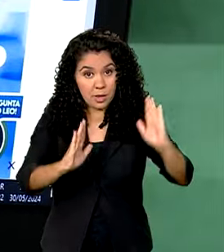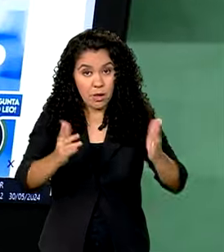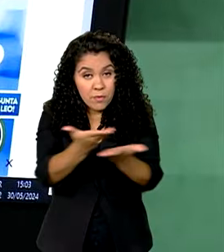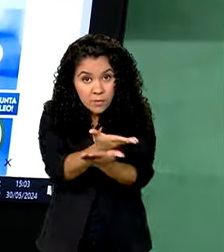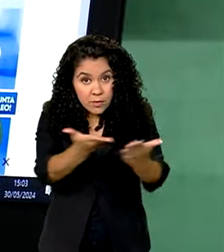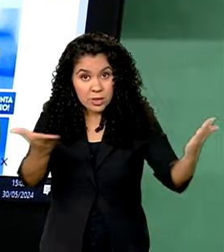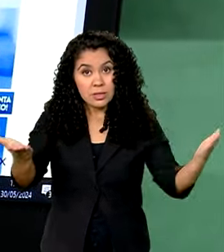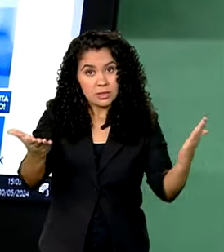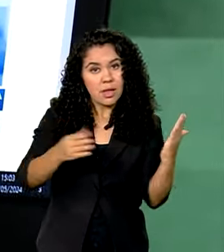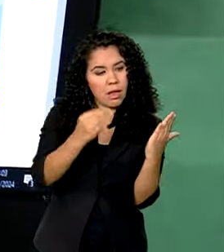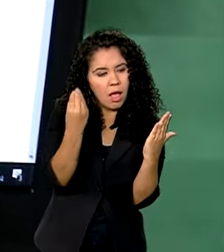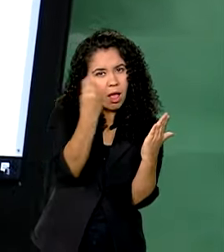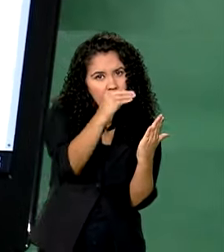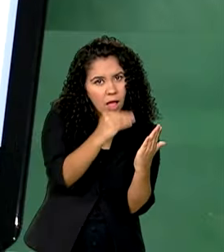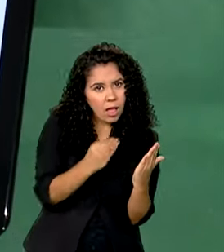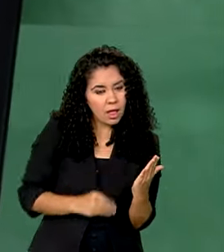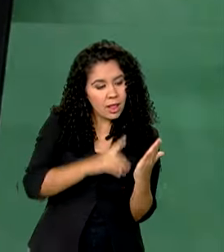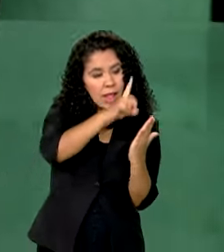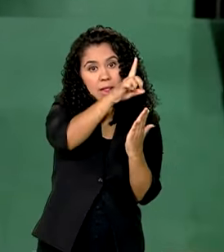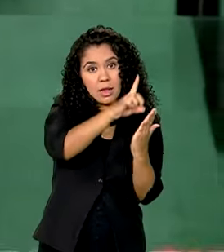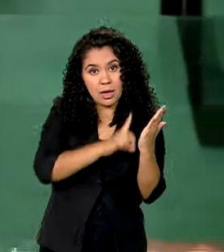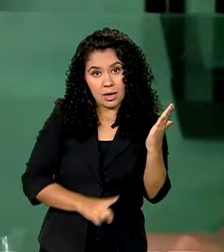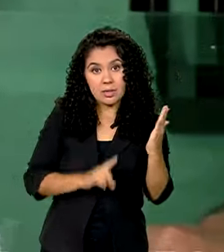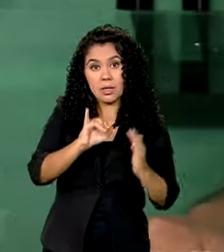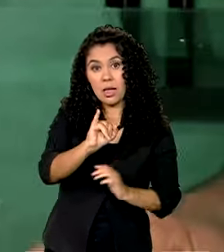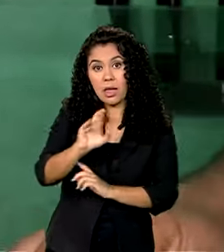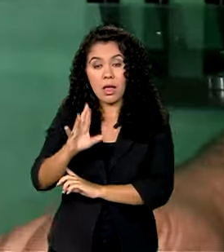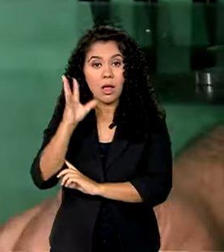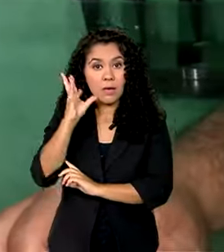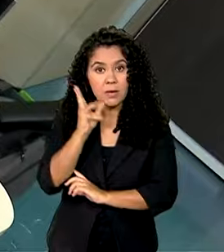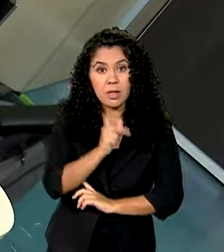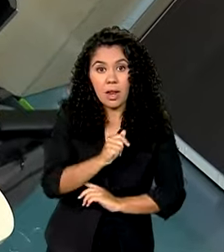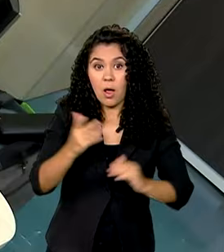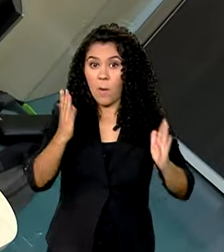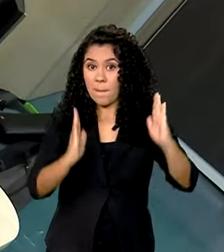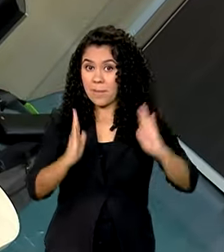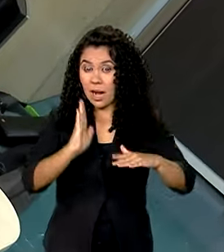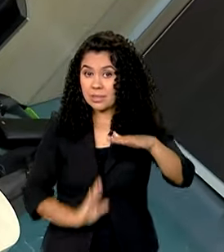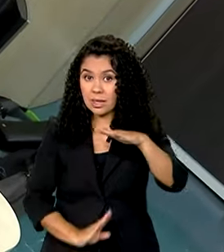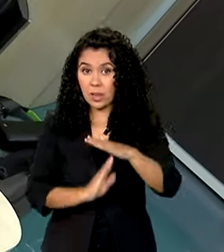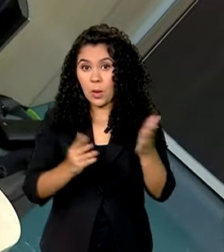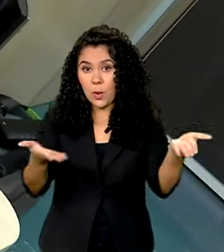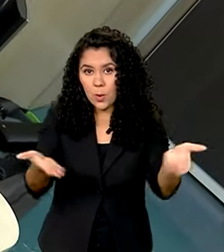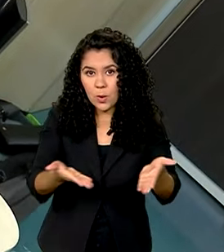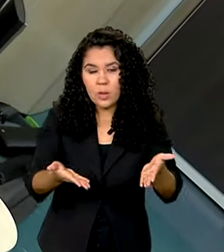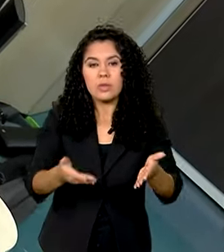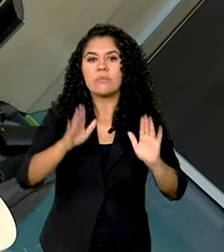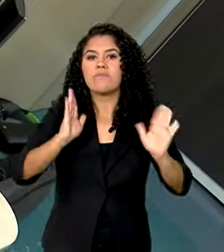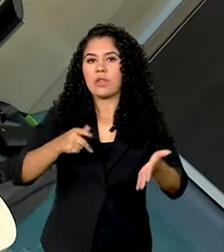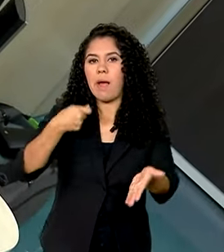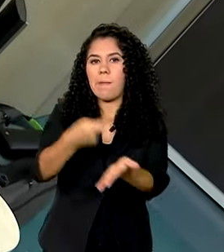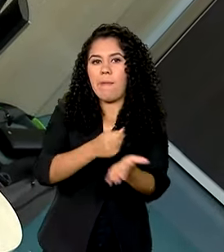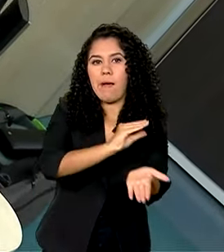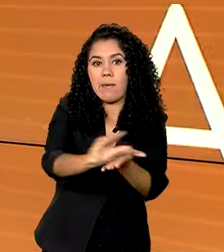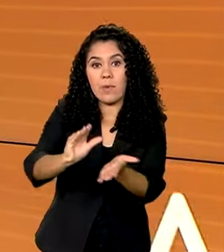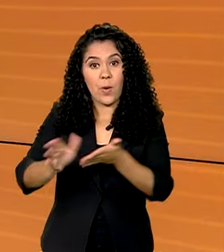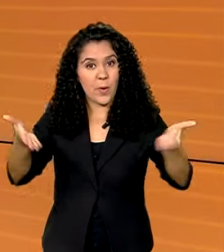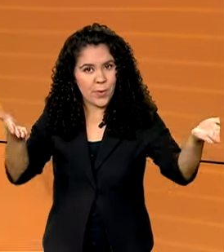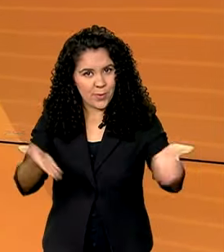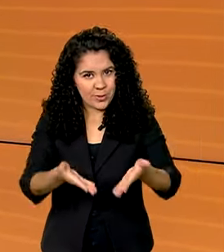prazo. Contribuintes têm até hoje para enviar a declaração do imposto de renda. Primeiro lote de restituição sai